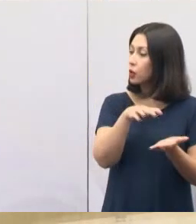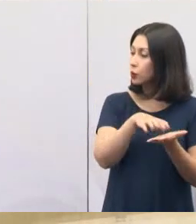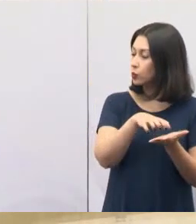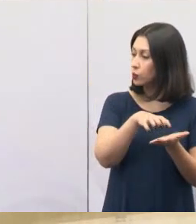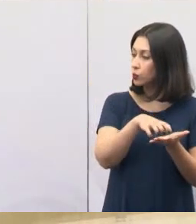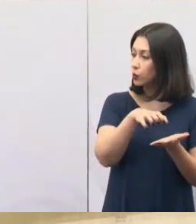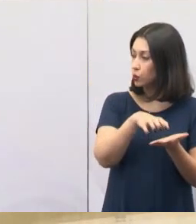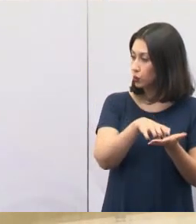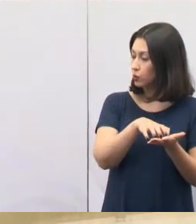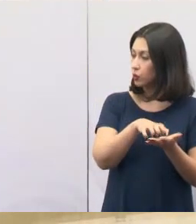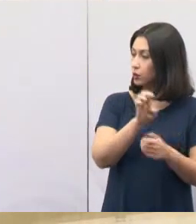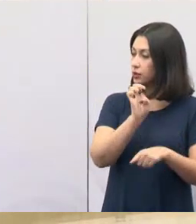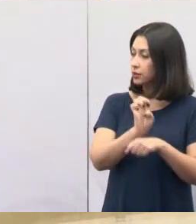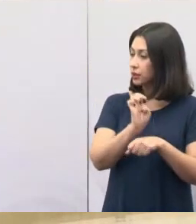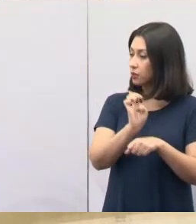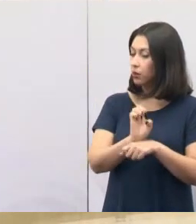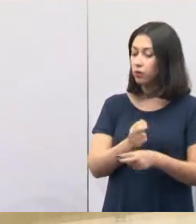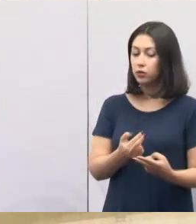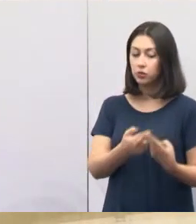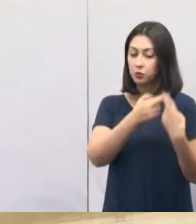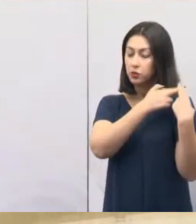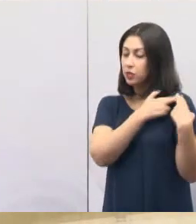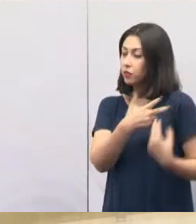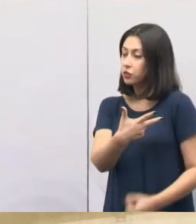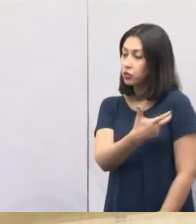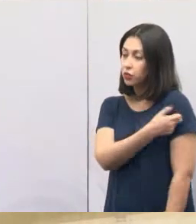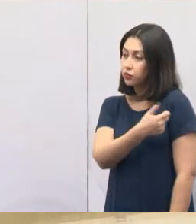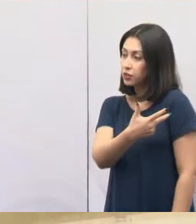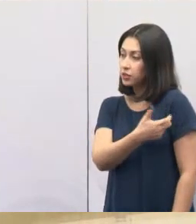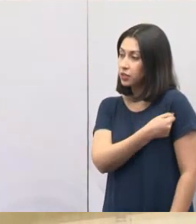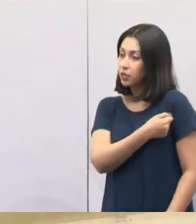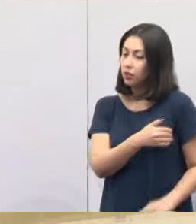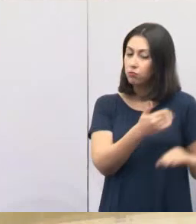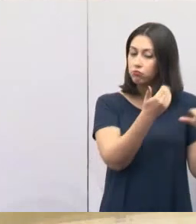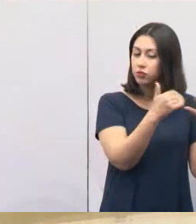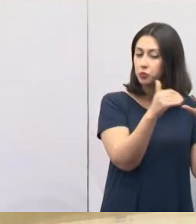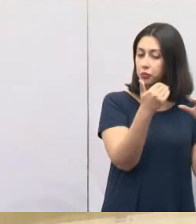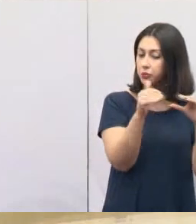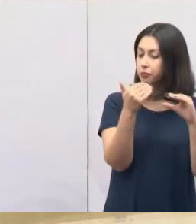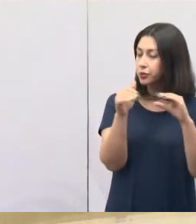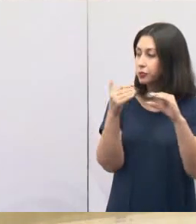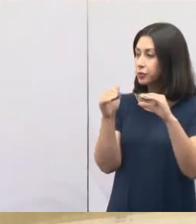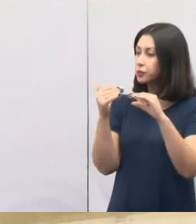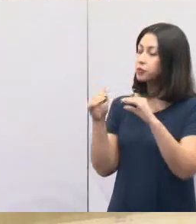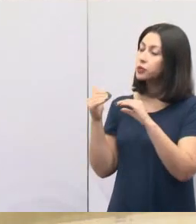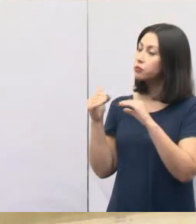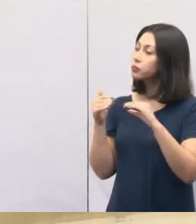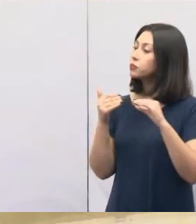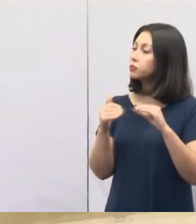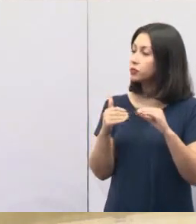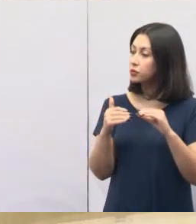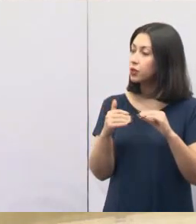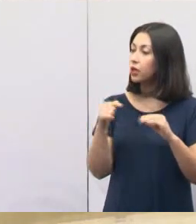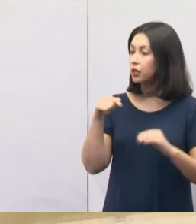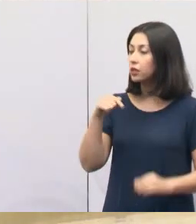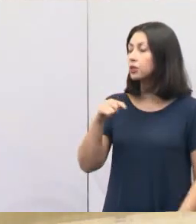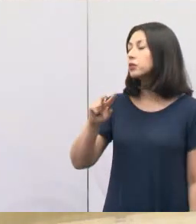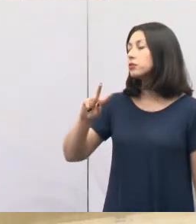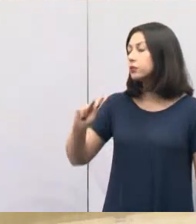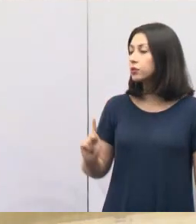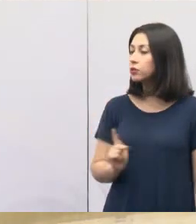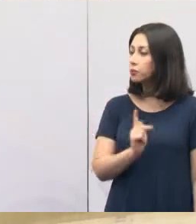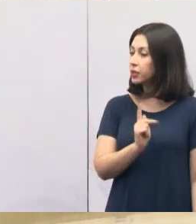sendo que é o órgão estadual competente para a distribuição de todas as vacinas aos munícipes do Alto Vale do